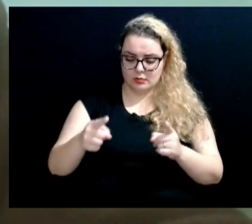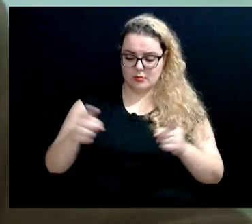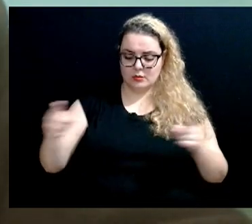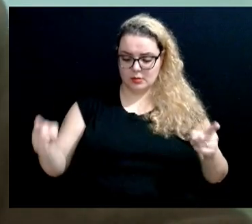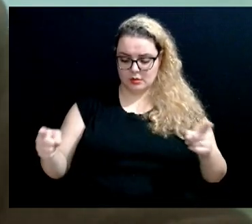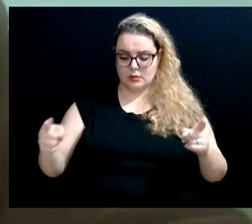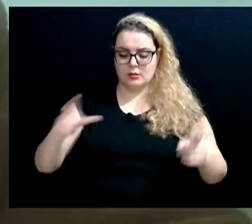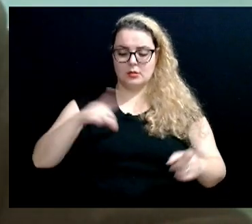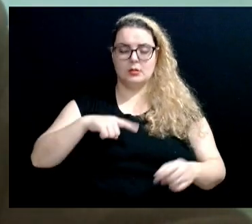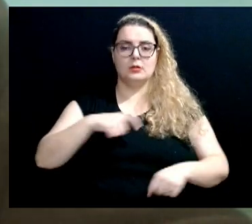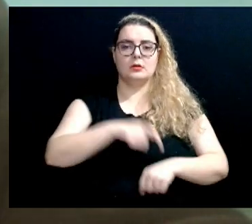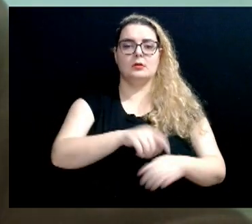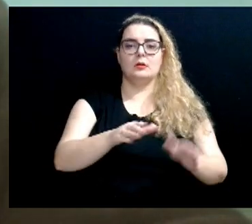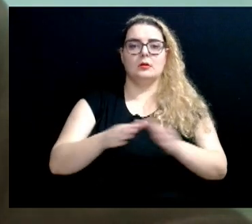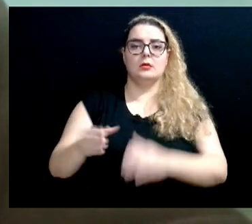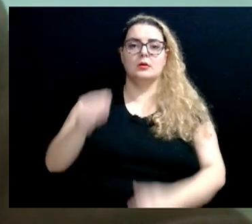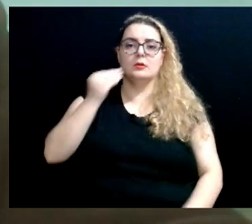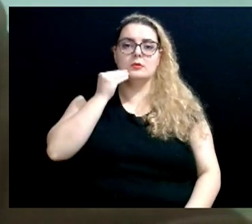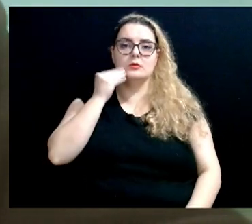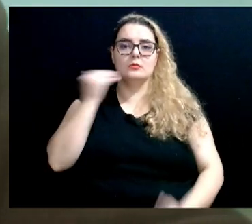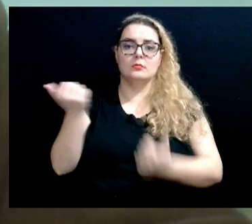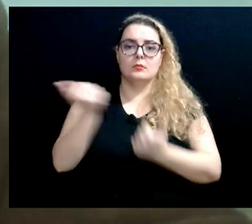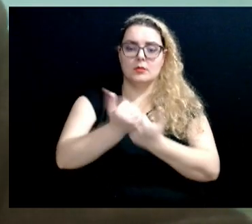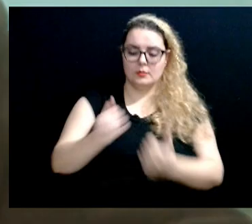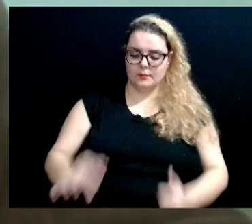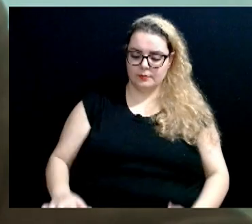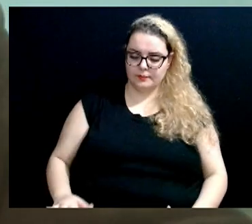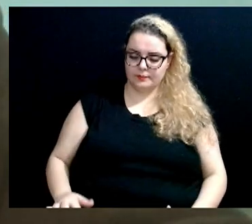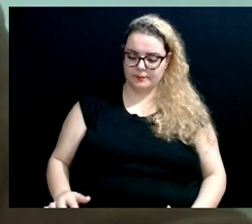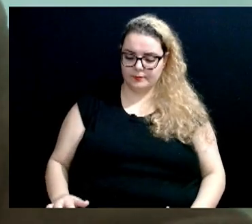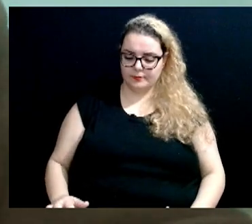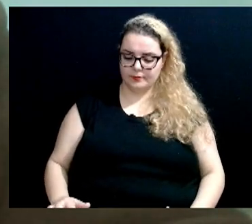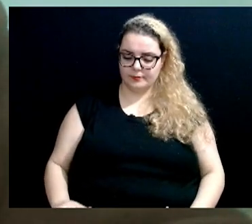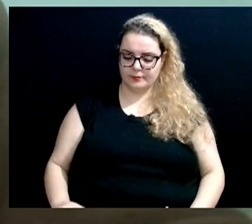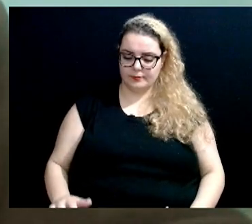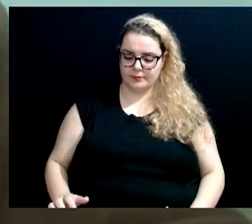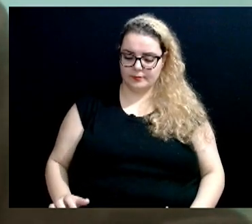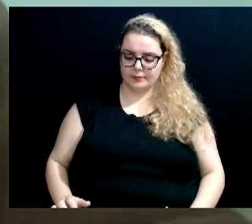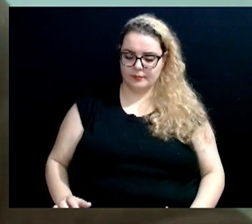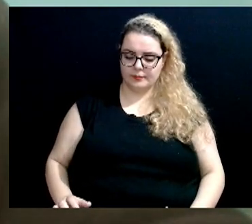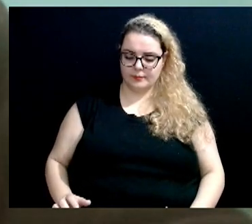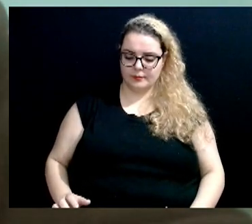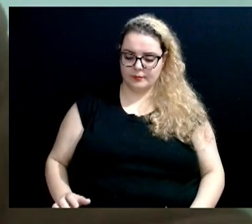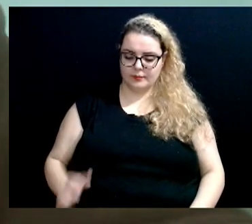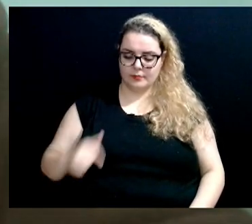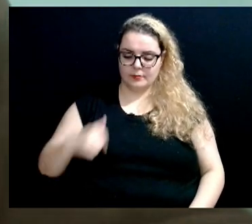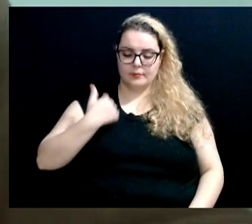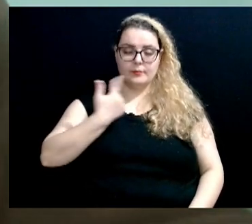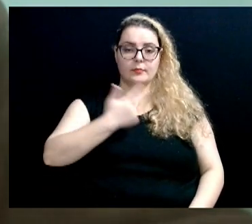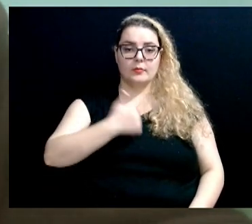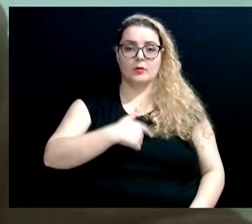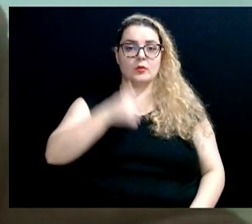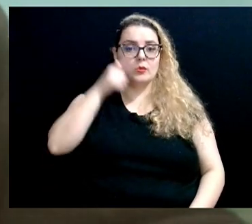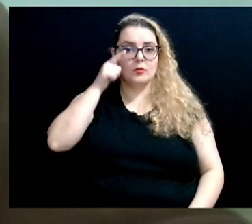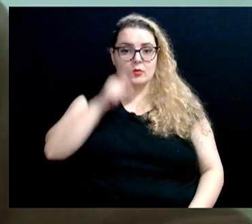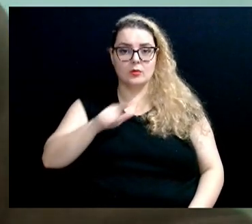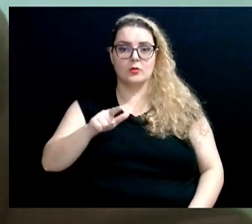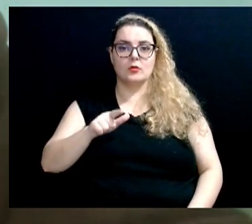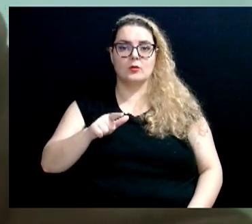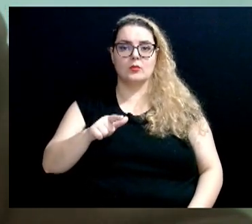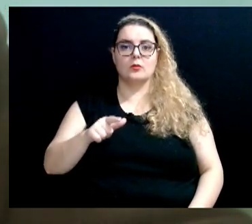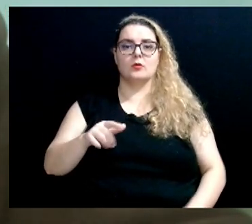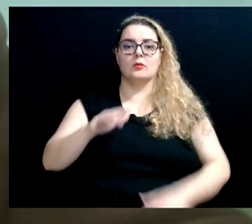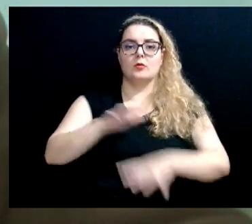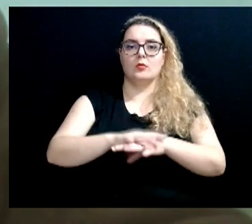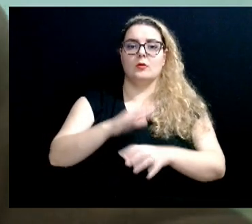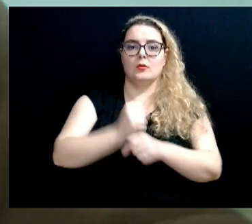de tentar uma compensação que o organismo não consegue fazer. E a gente não consegue realmente usar uma calculadora para dizer assim,